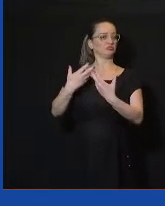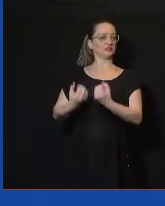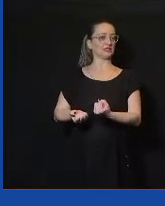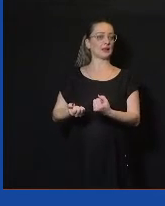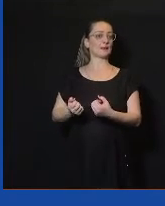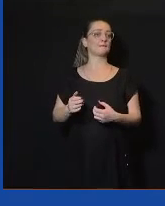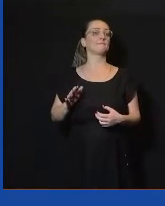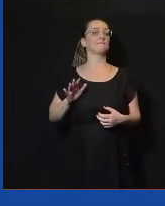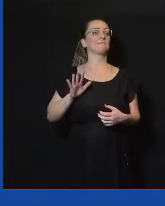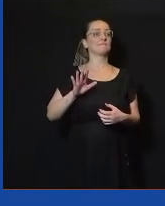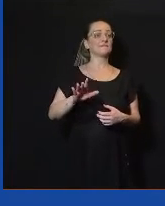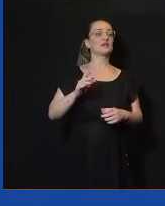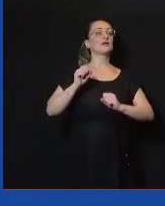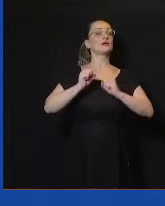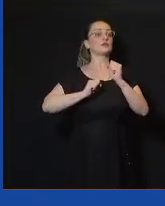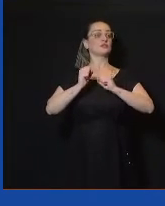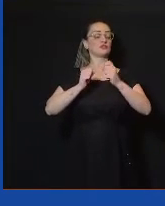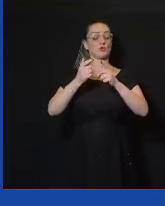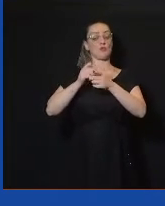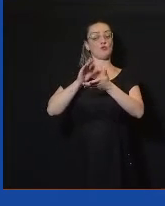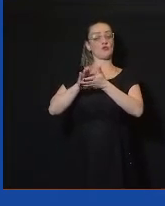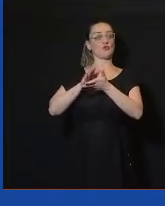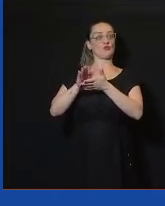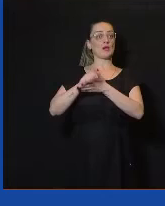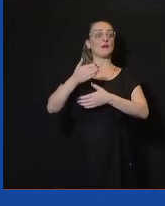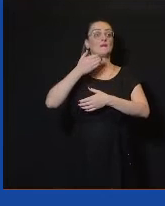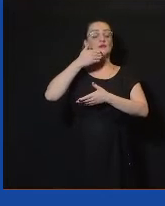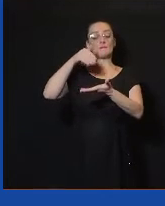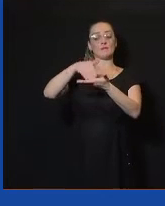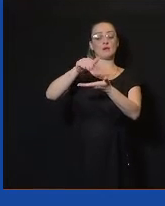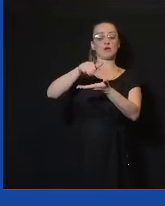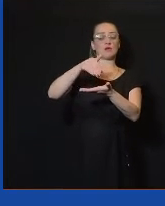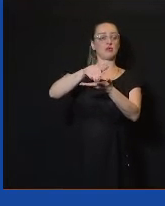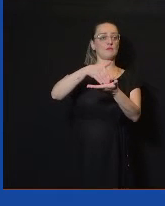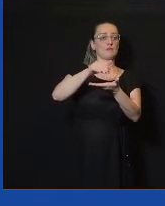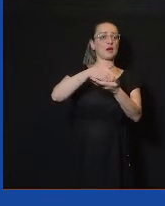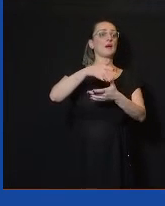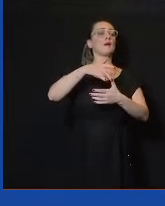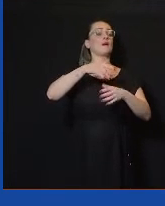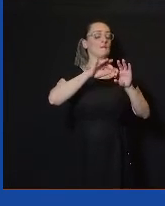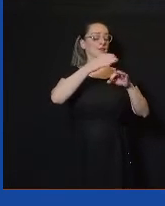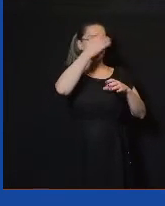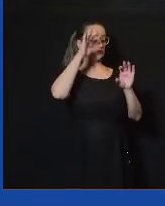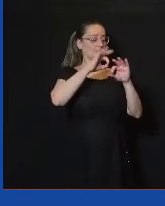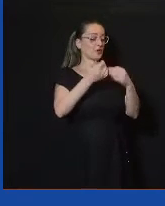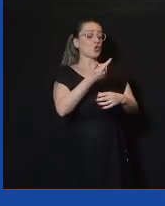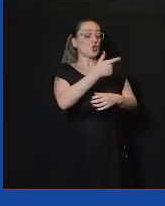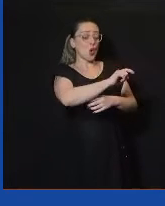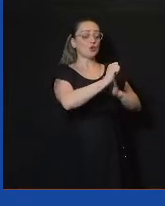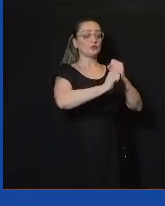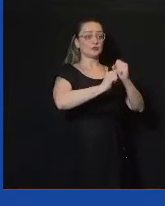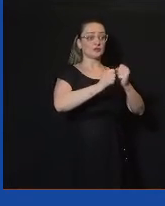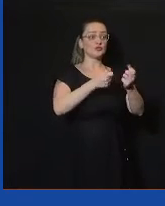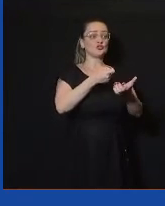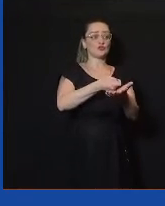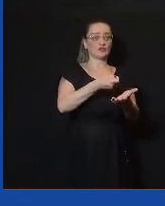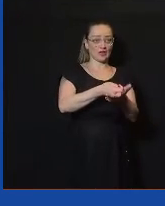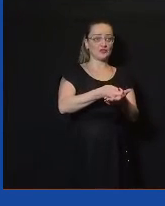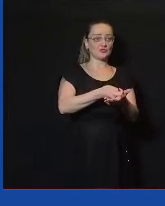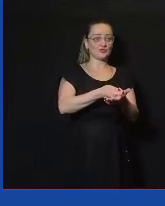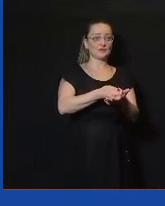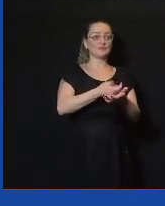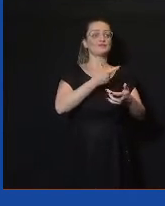onde empresários com grandes faturamentos preferiram demitir pais e mães de família, enquanto outros fizeram o inverso, né? A